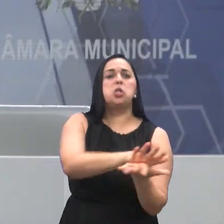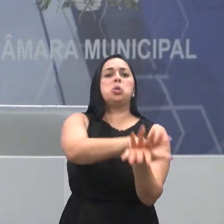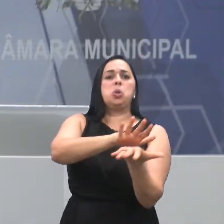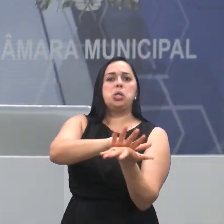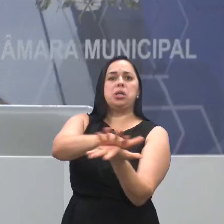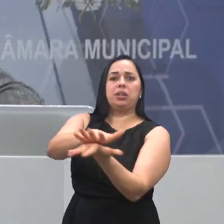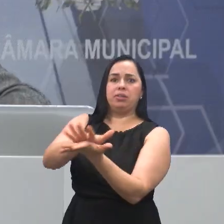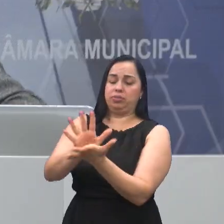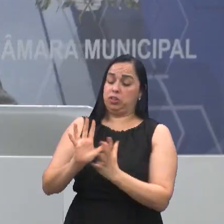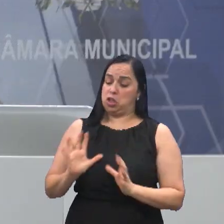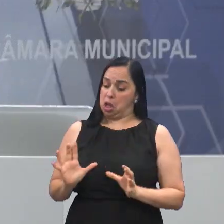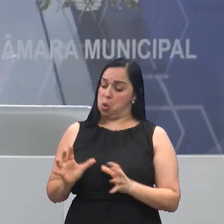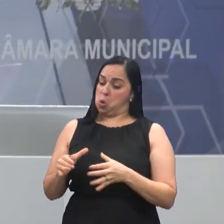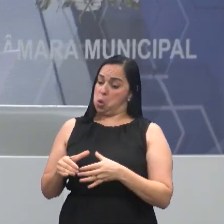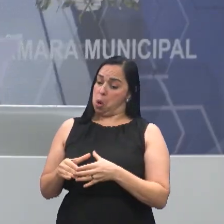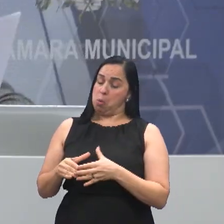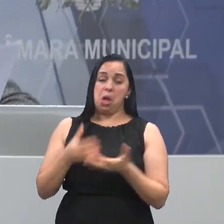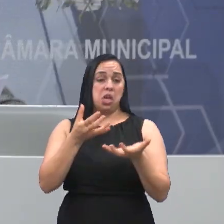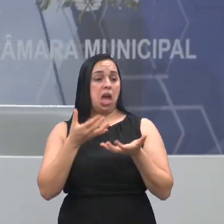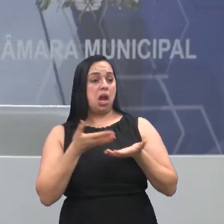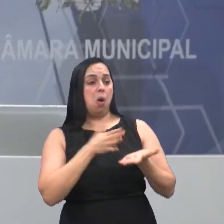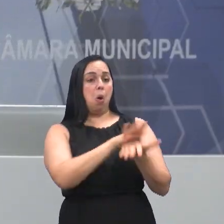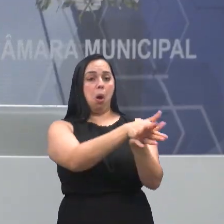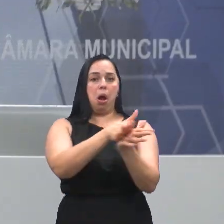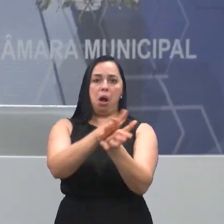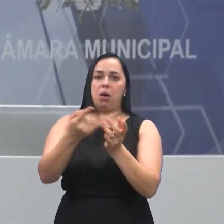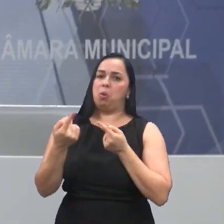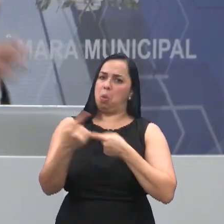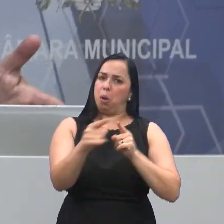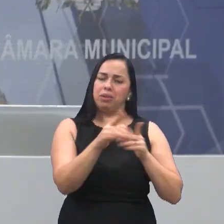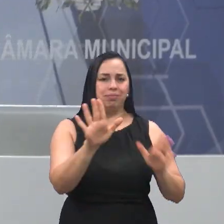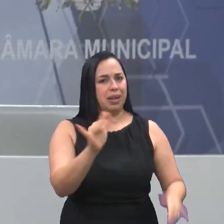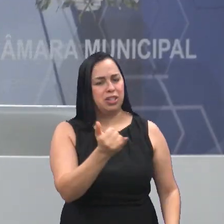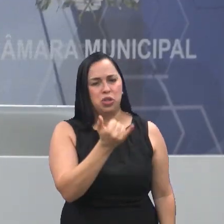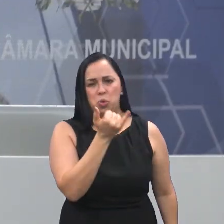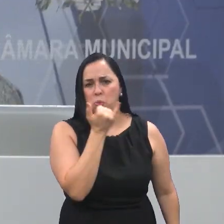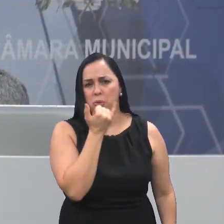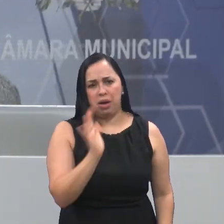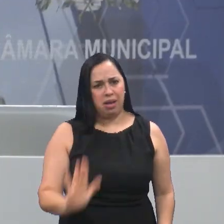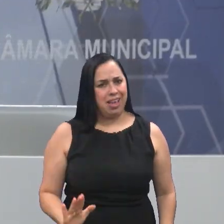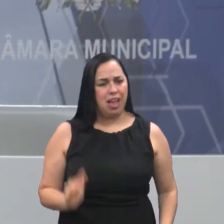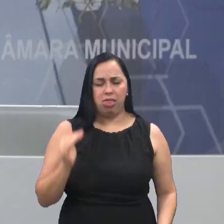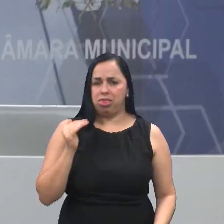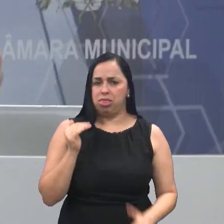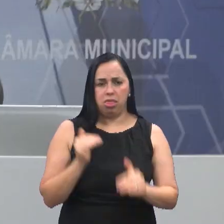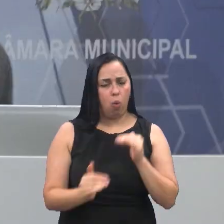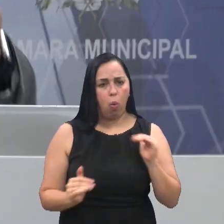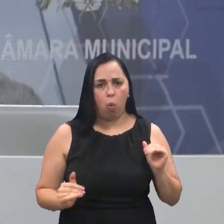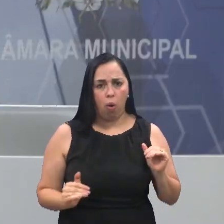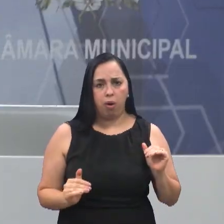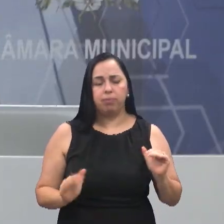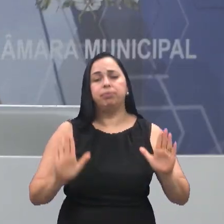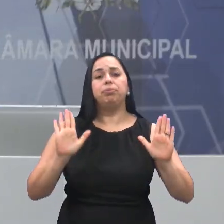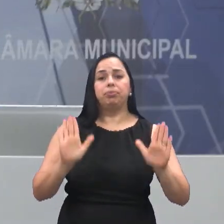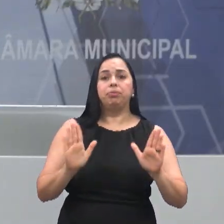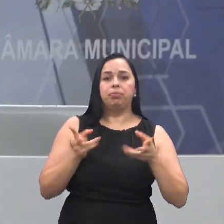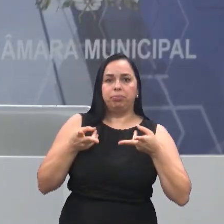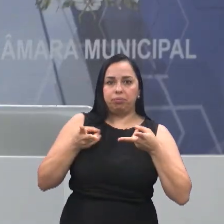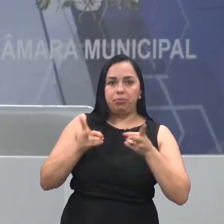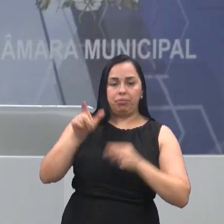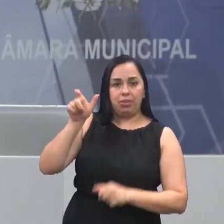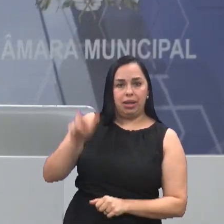temos um grupo e agora vamos destruir os outros. Gente, me perdoe, mas eu não concordo com esse tipo de política. Mas eu vou continuar porque ele fez